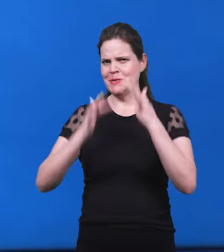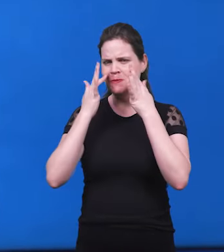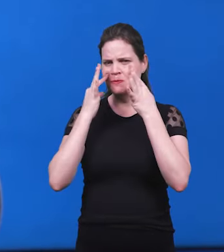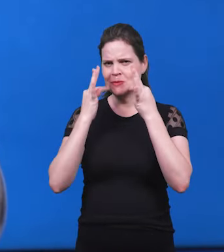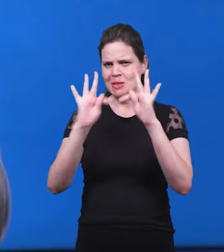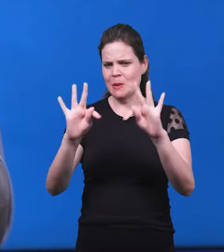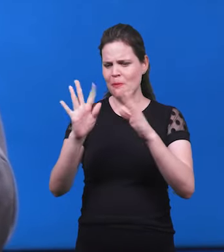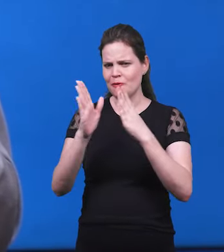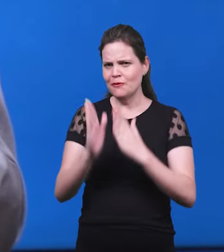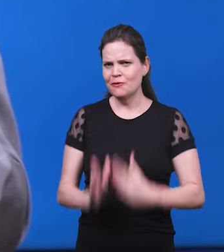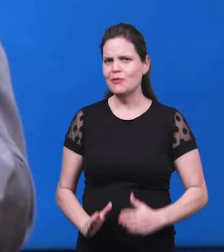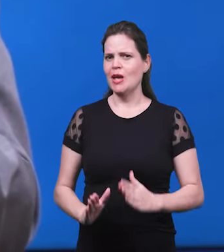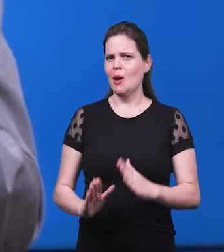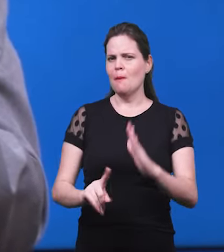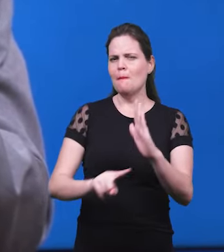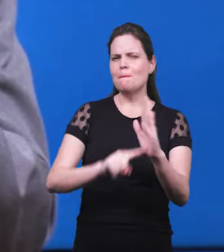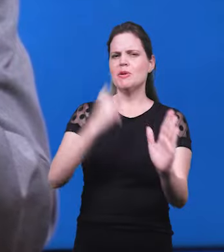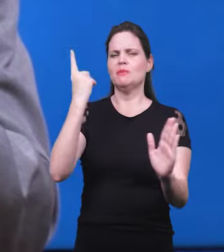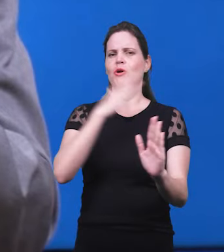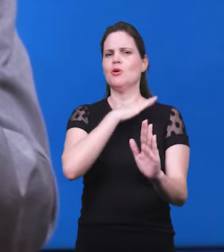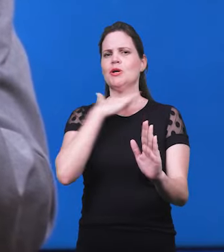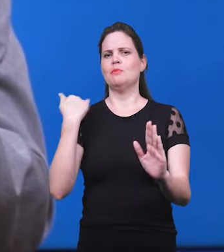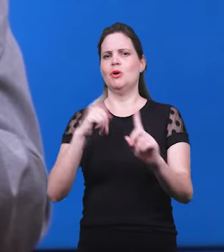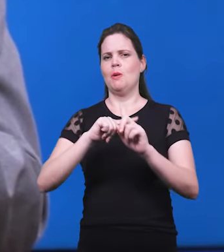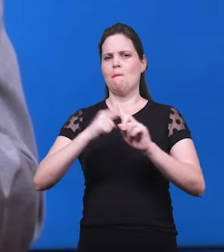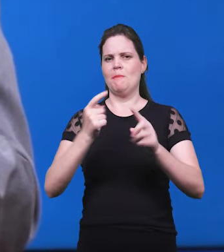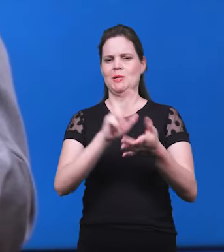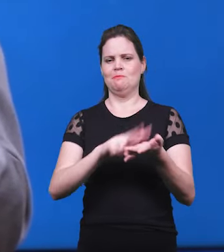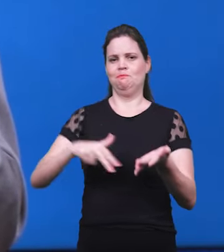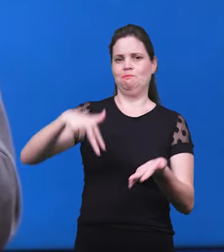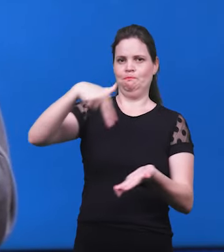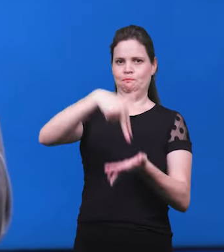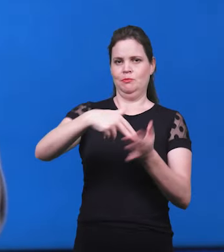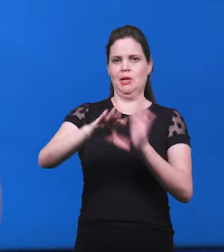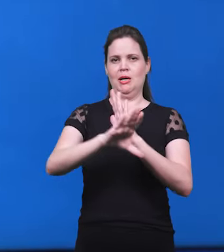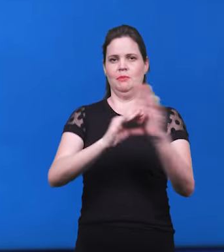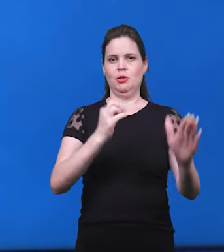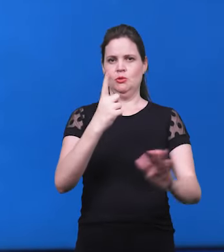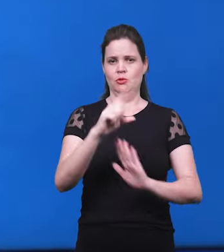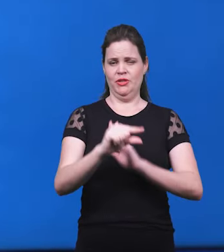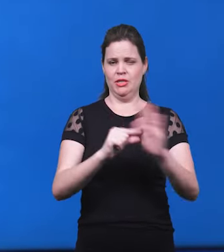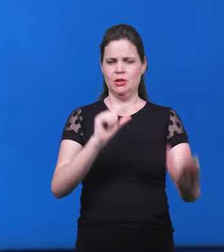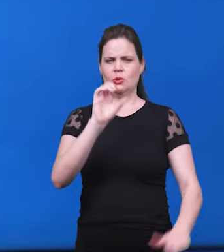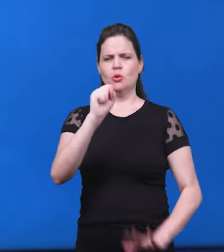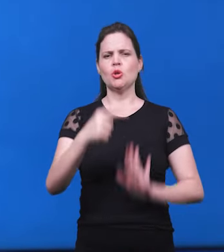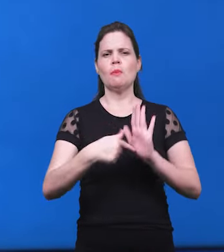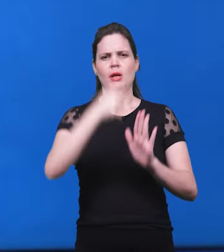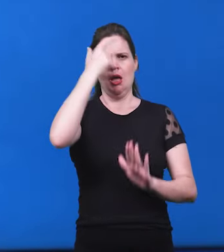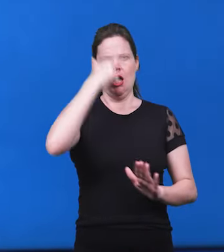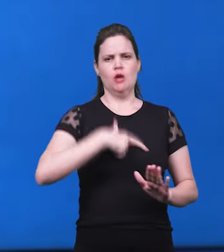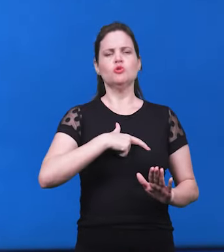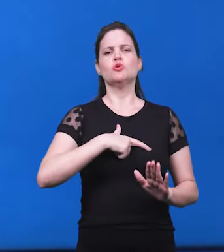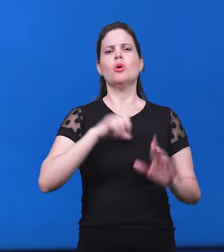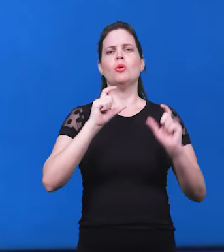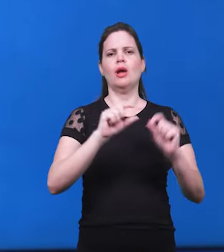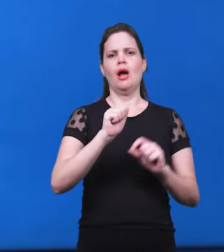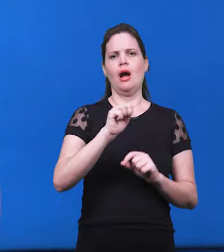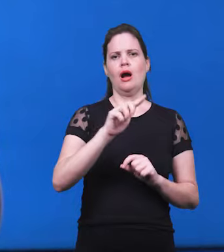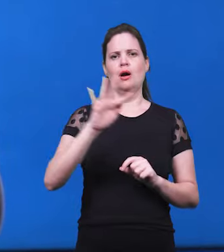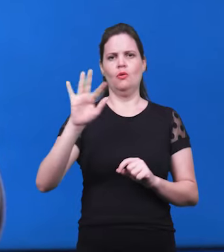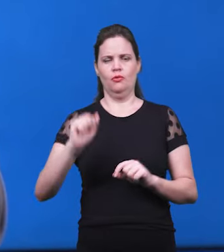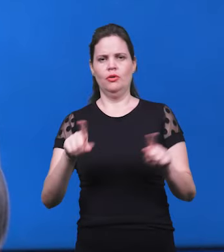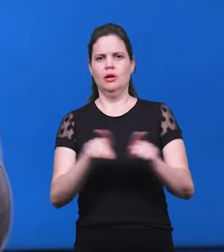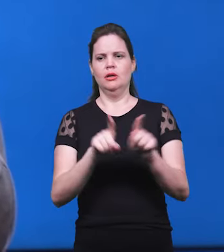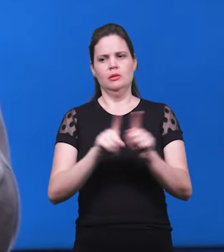o primogênito dos mortos, e também no capítulo 1, verso 8, lemos, eu sou o Alfa e o Ômega, o princípio e o